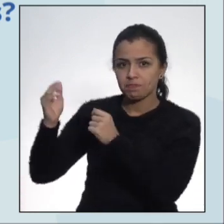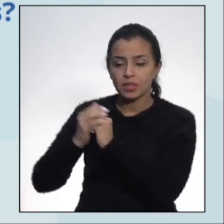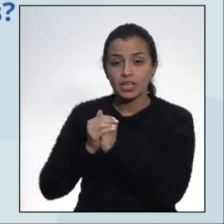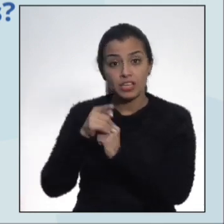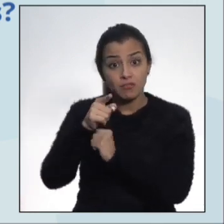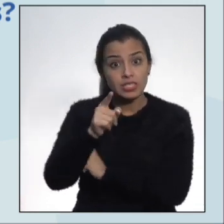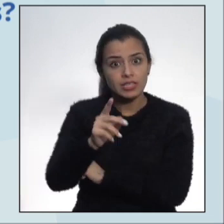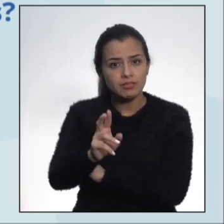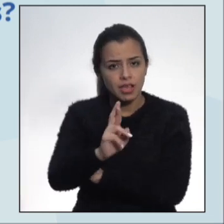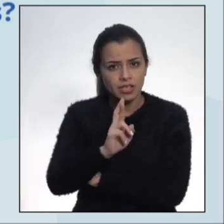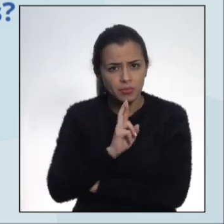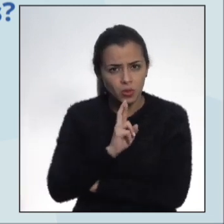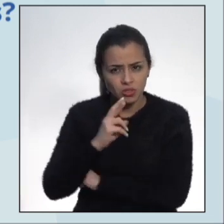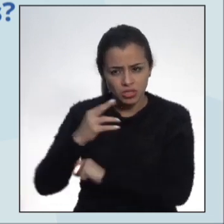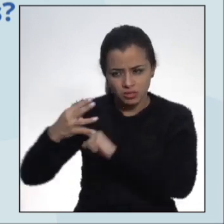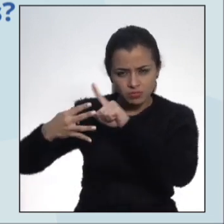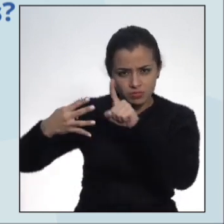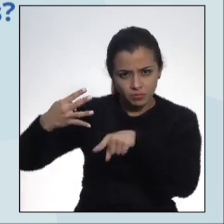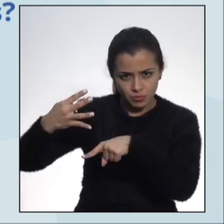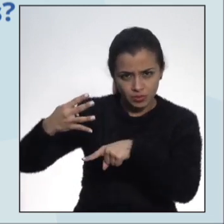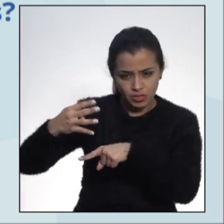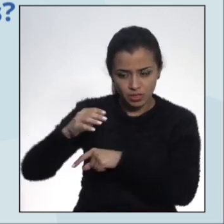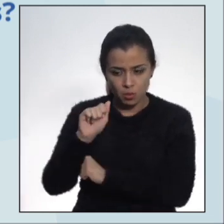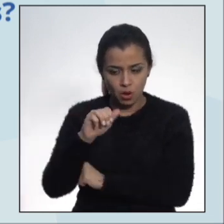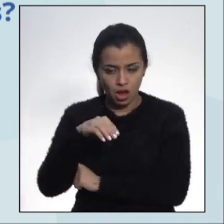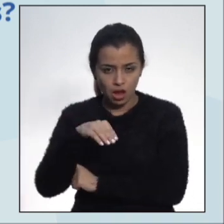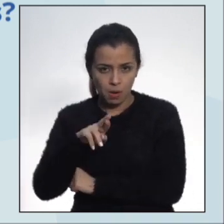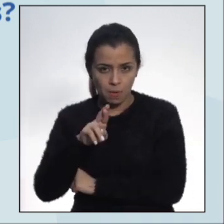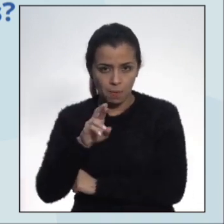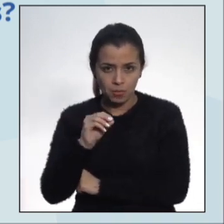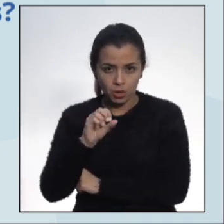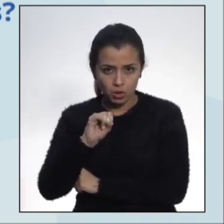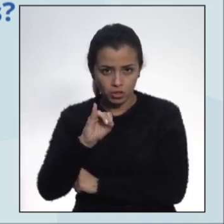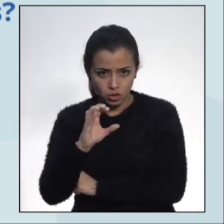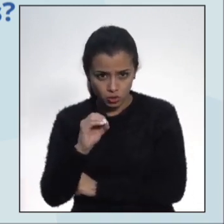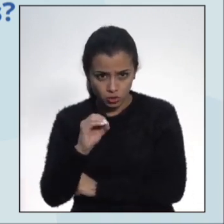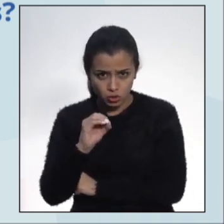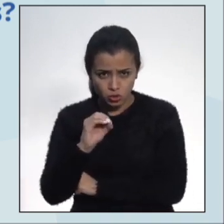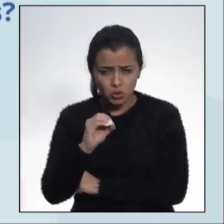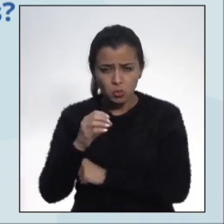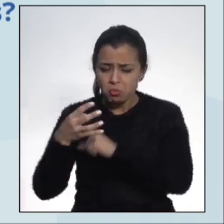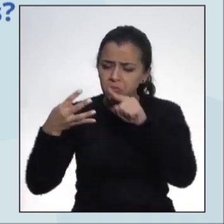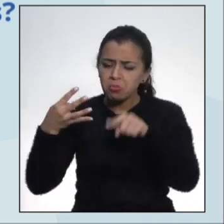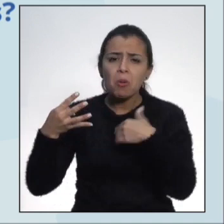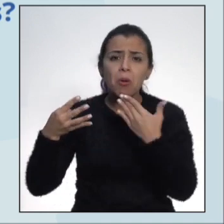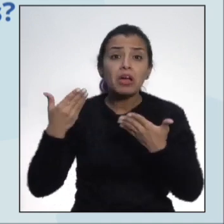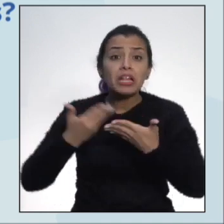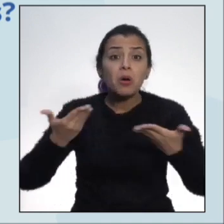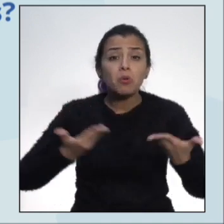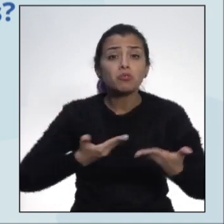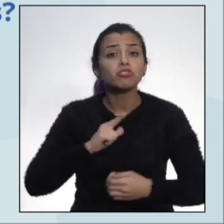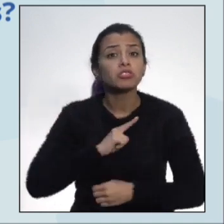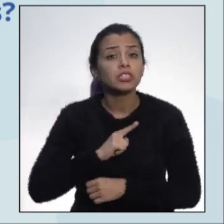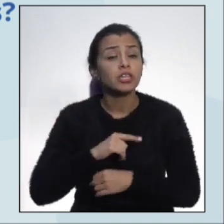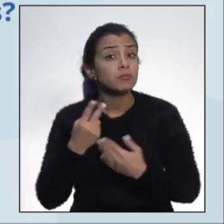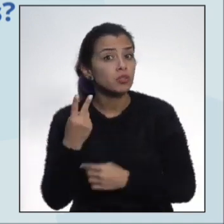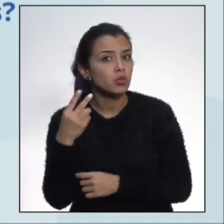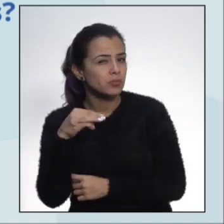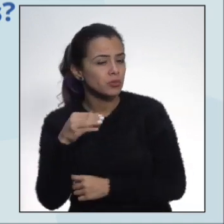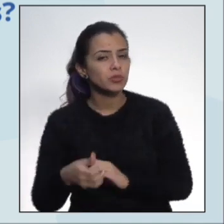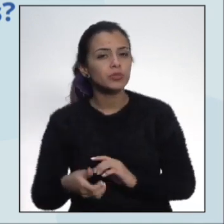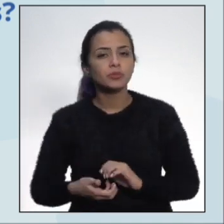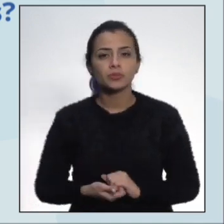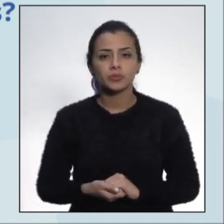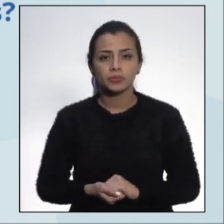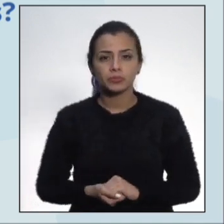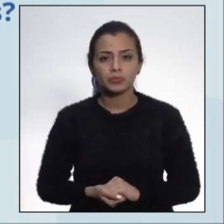respondam. Das questões levantadas pelo Ambrósio, qual delas permanecem atuais? 2 minutinhos.